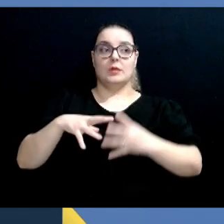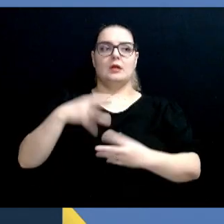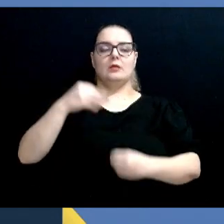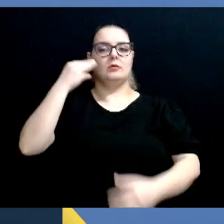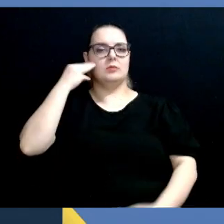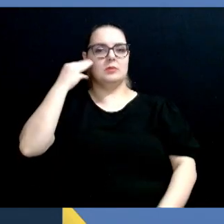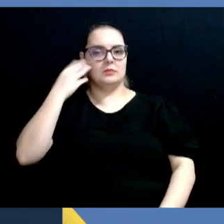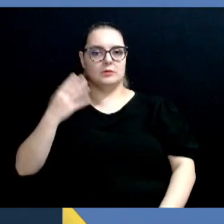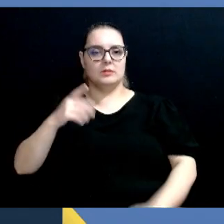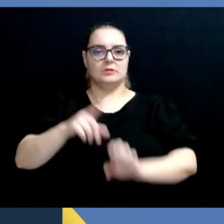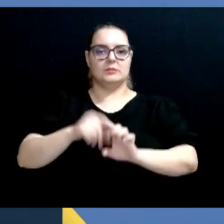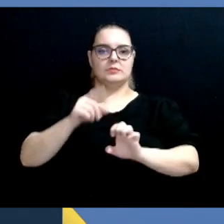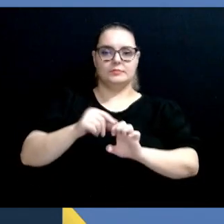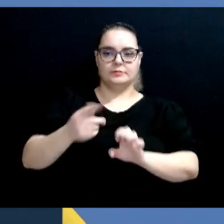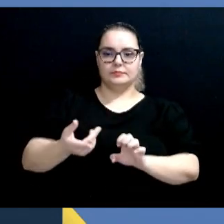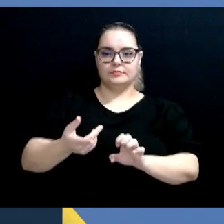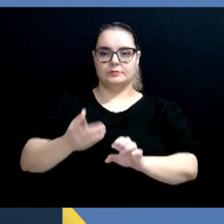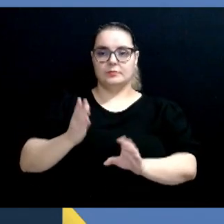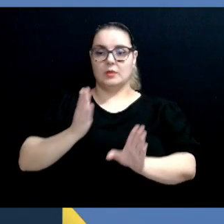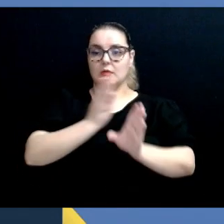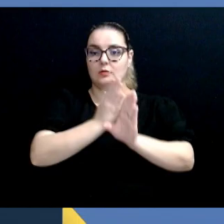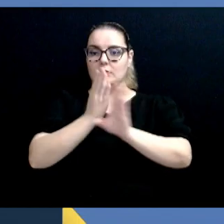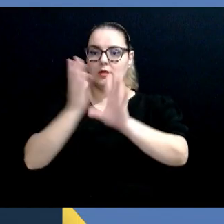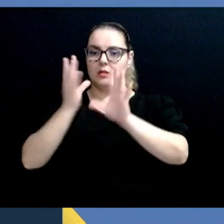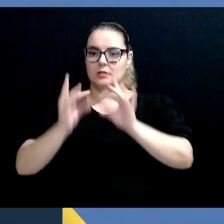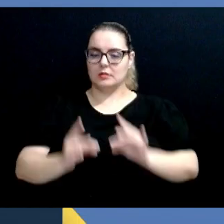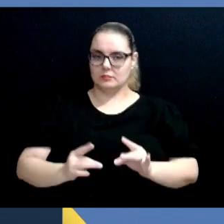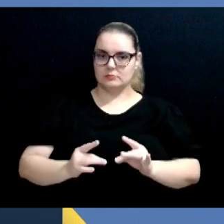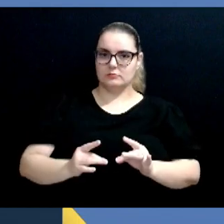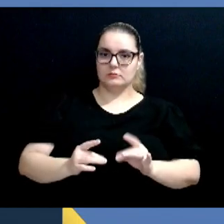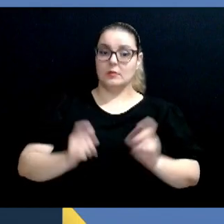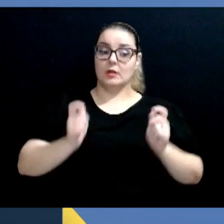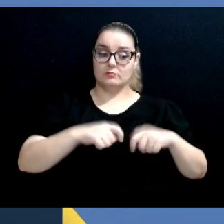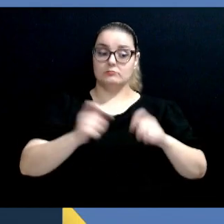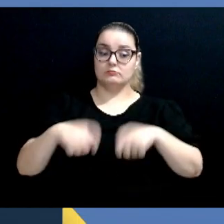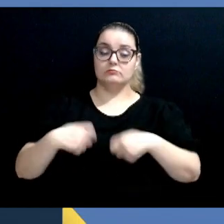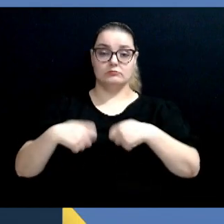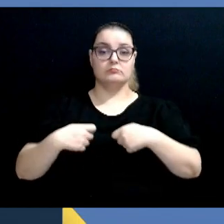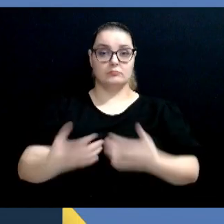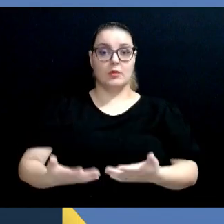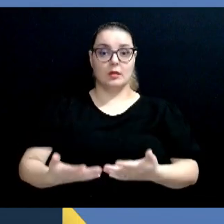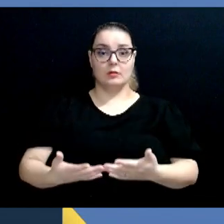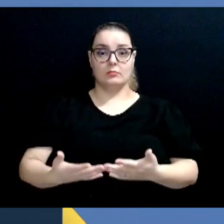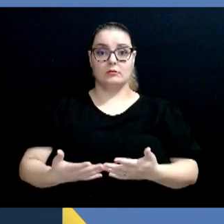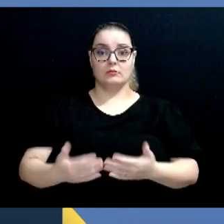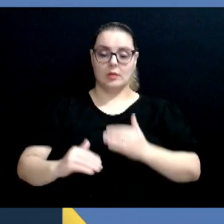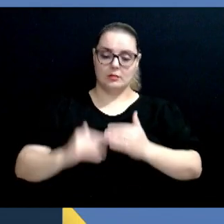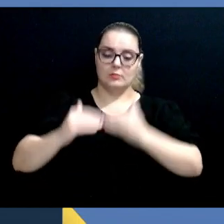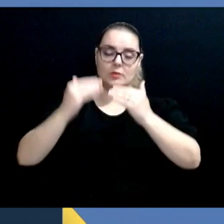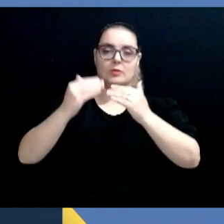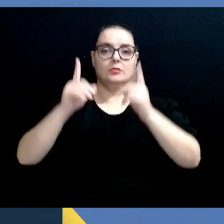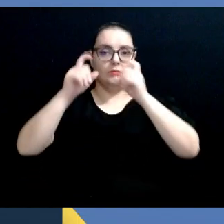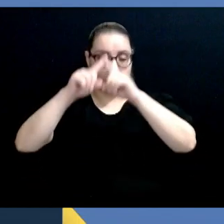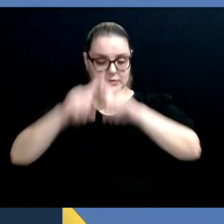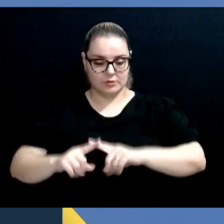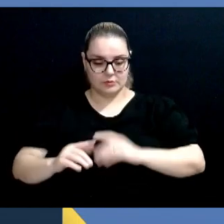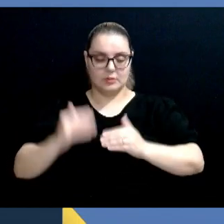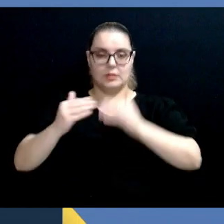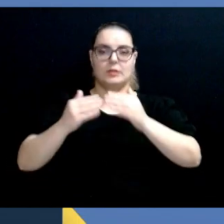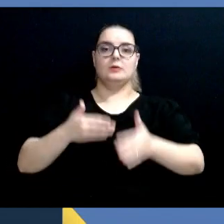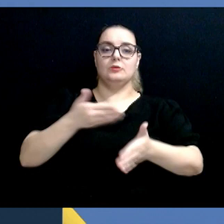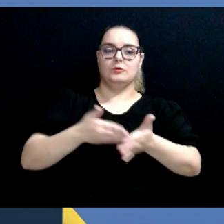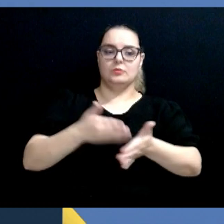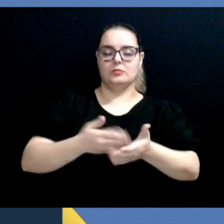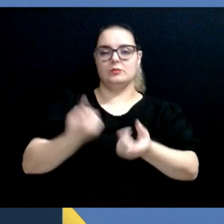na criação do seu projeto empreendedor. O livro caracteriza e apoia o desenvolvimento do espírito